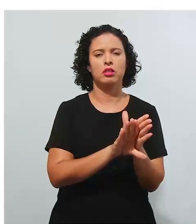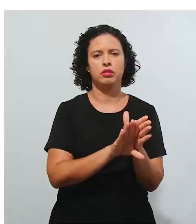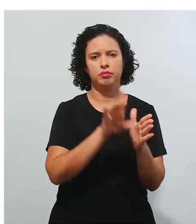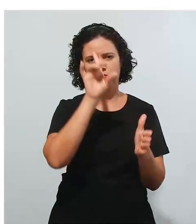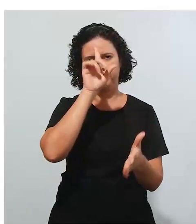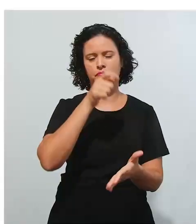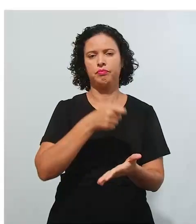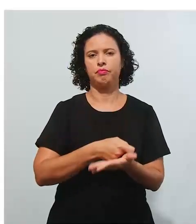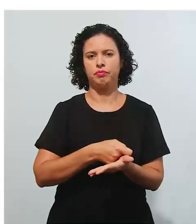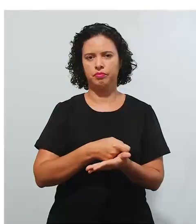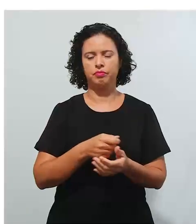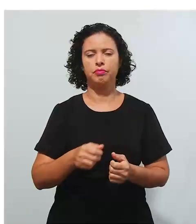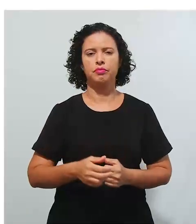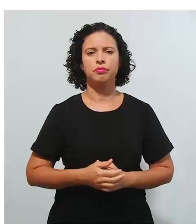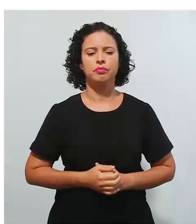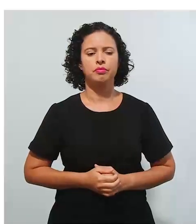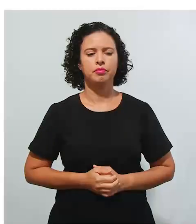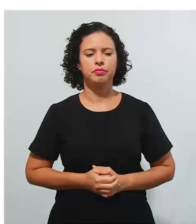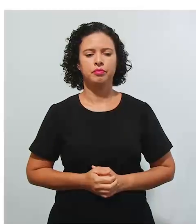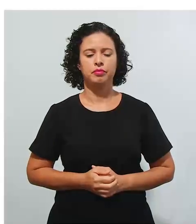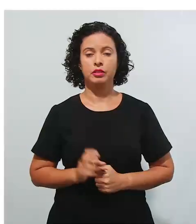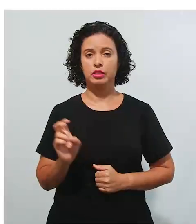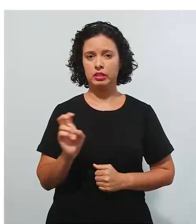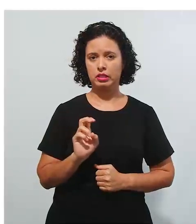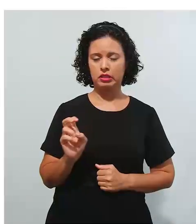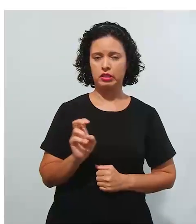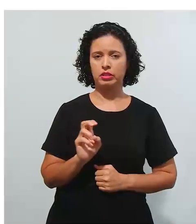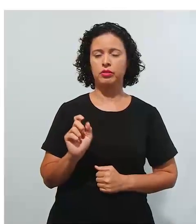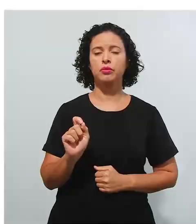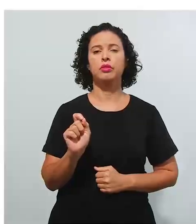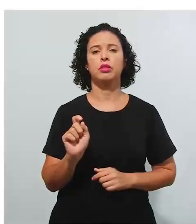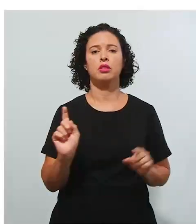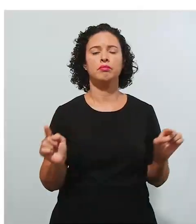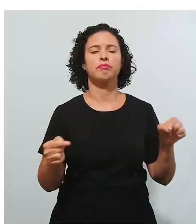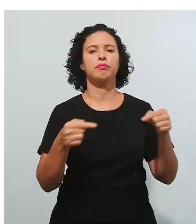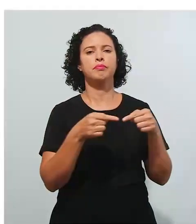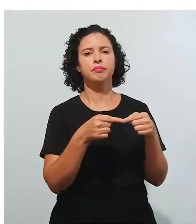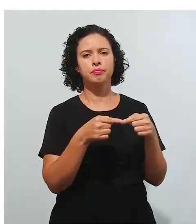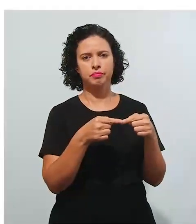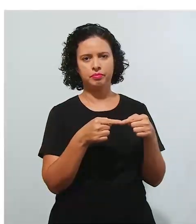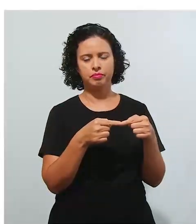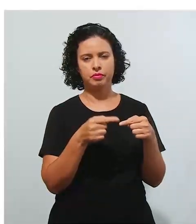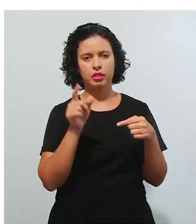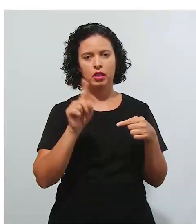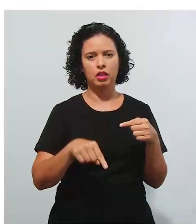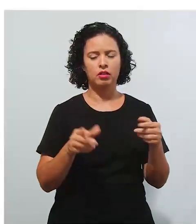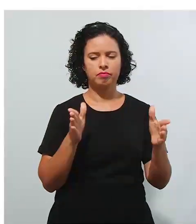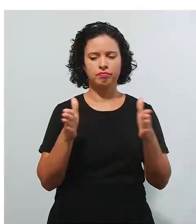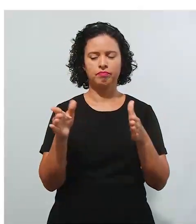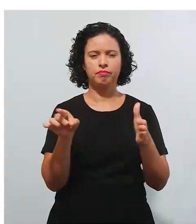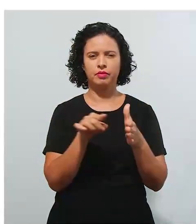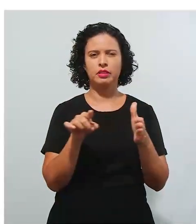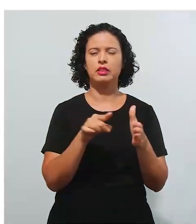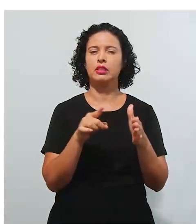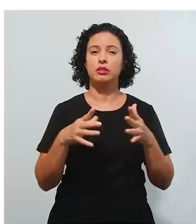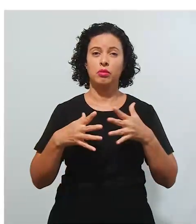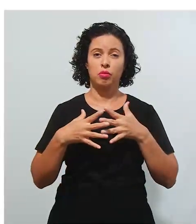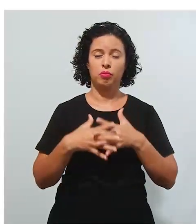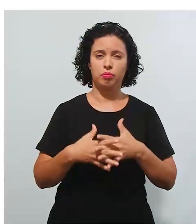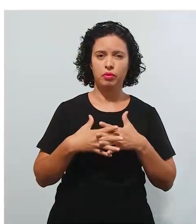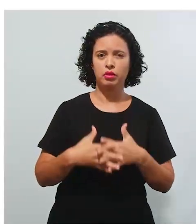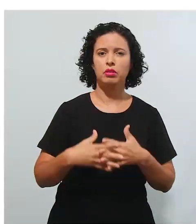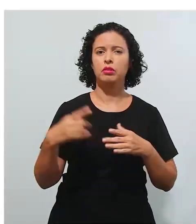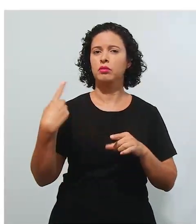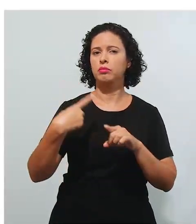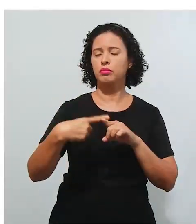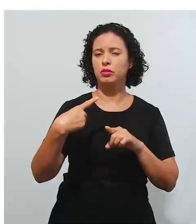decisão. Seguindo as fases, a fase número 5 é a implementação. Essa fase é bastante complexa, pois